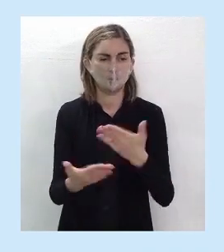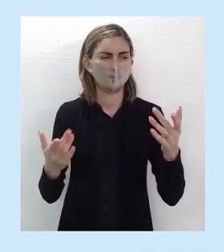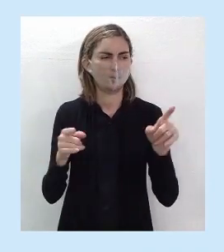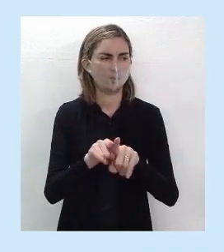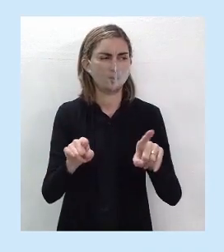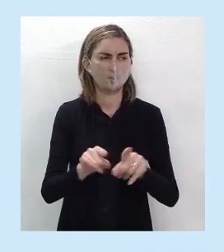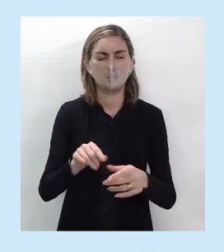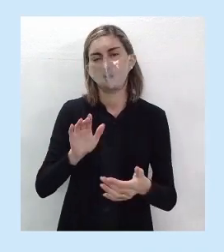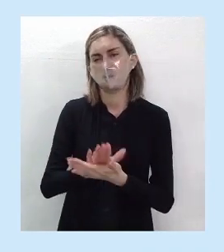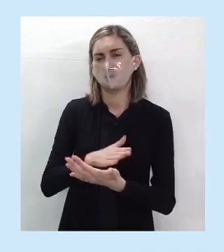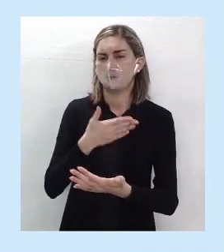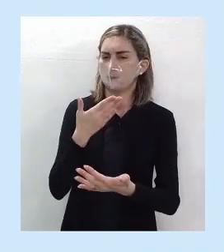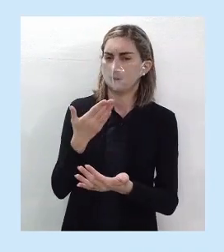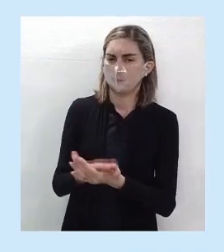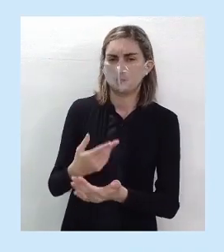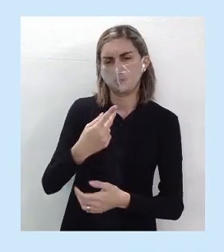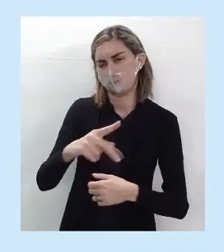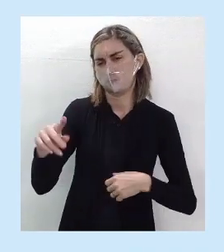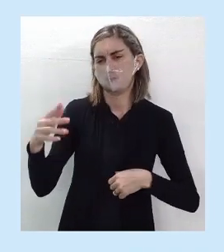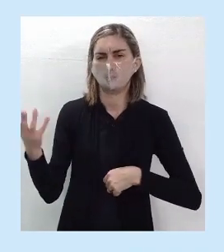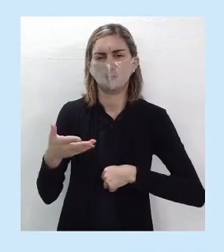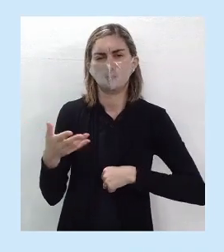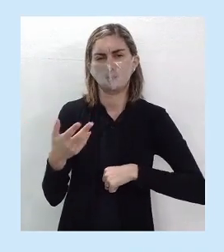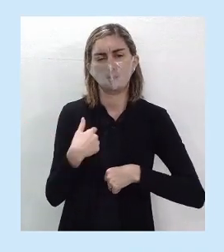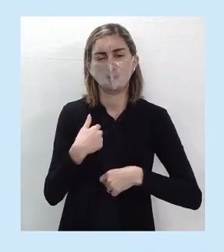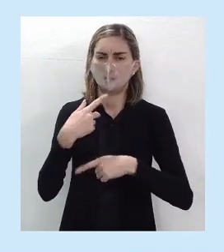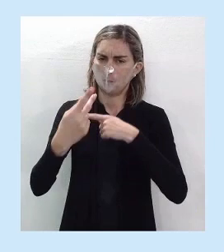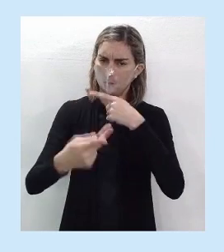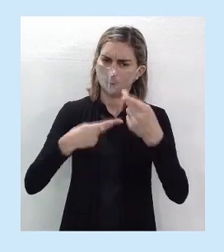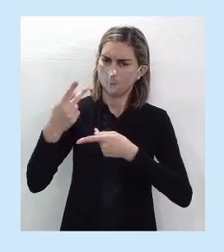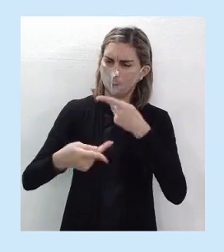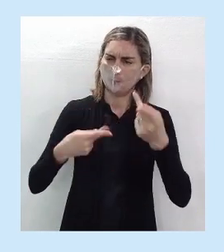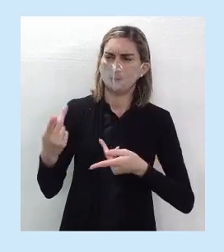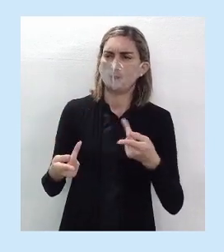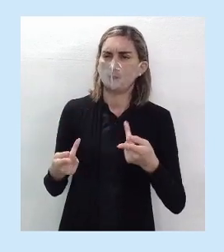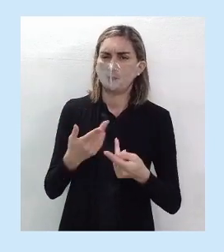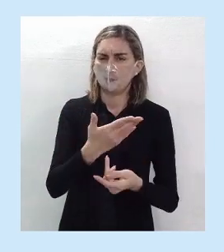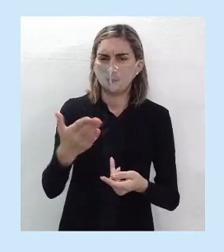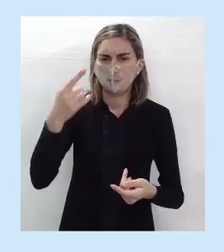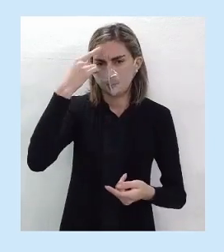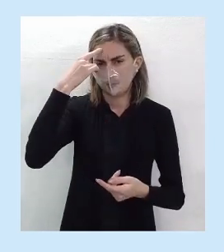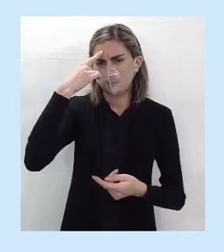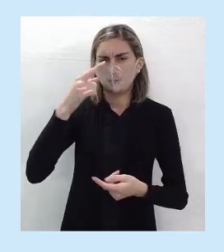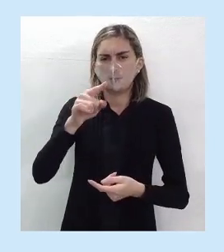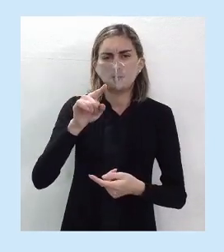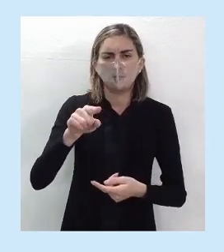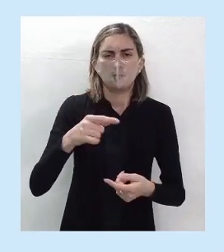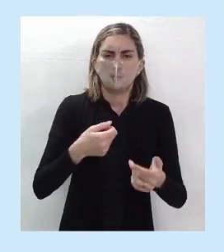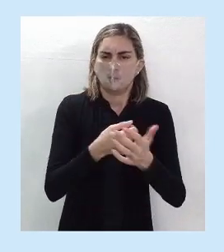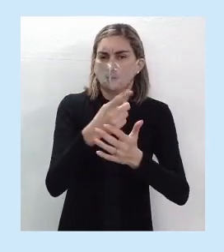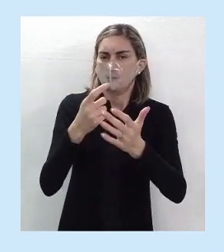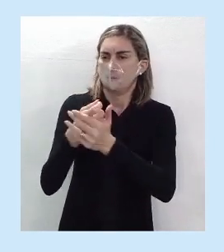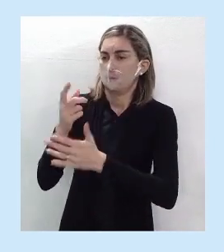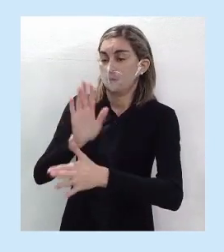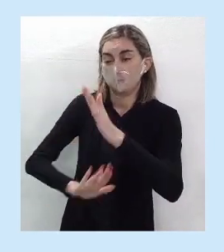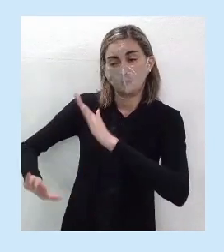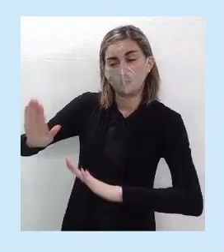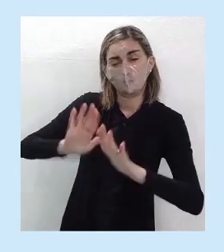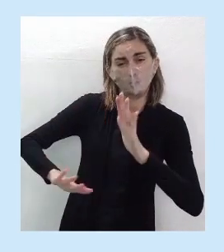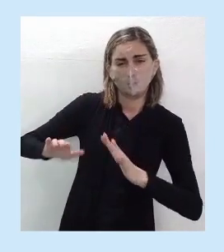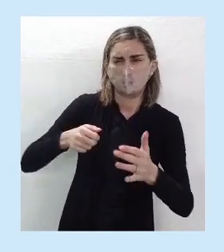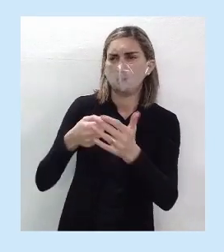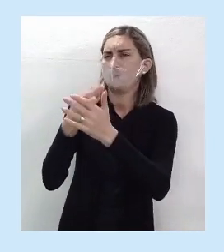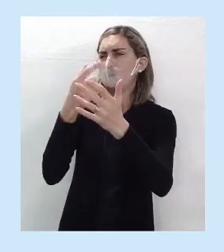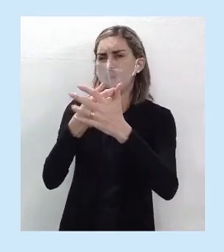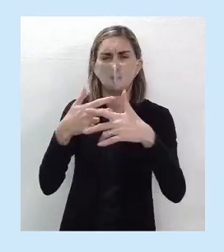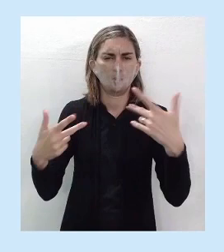pode interpretar atualmente, com a gente falando tanto de... Você tem que pensar no que você compra. Cuidado para não comprar